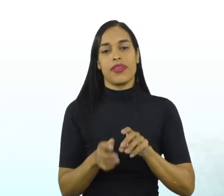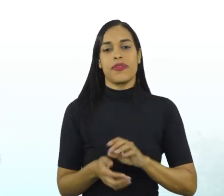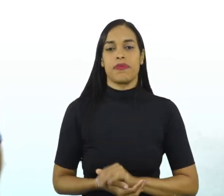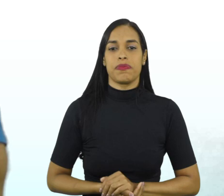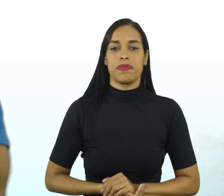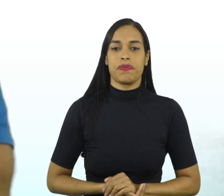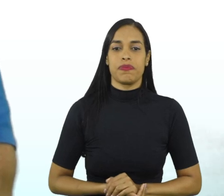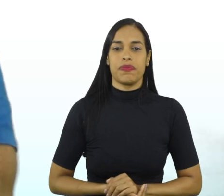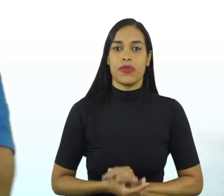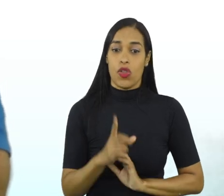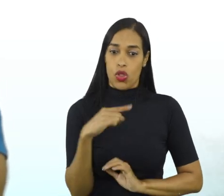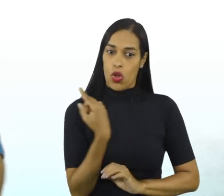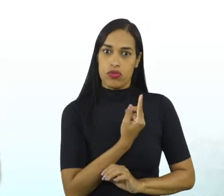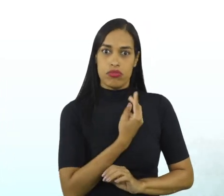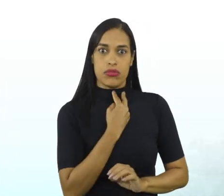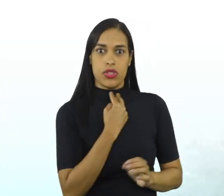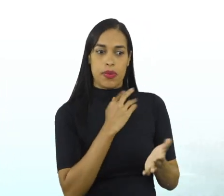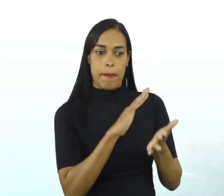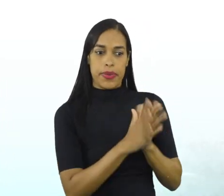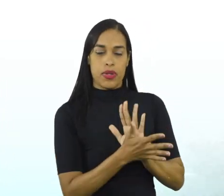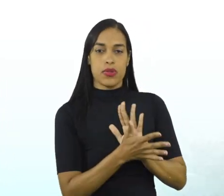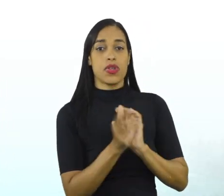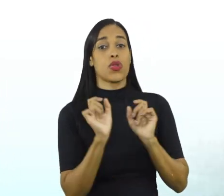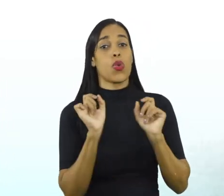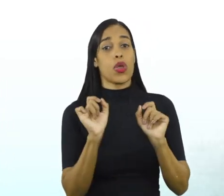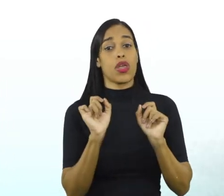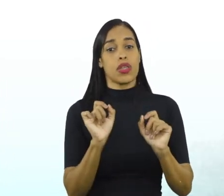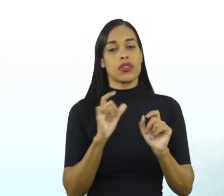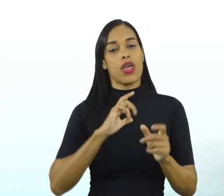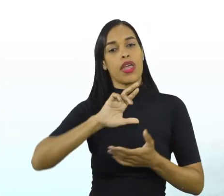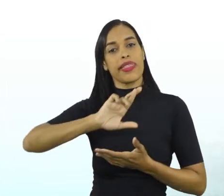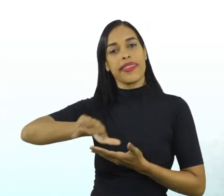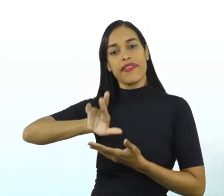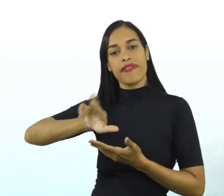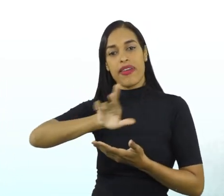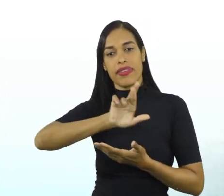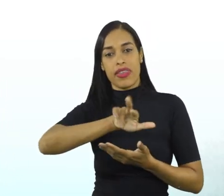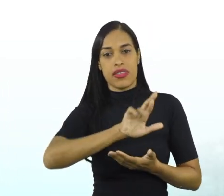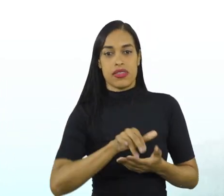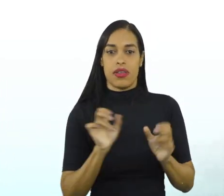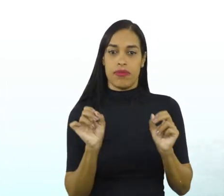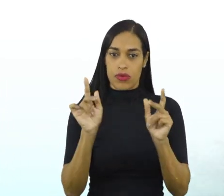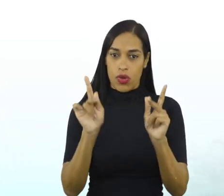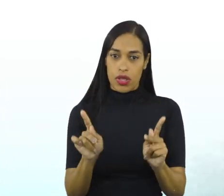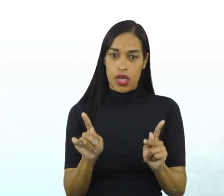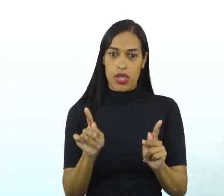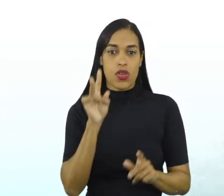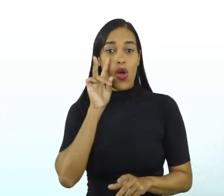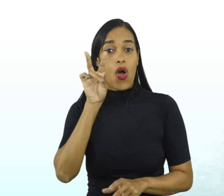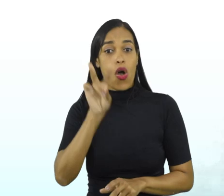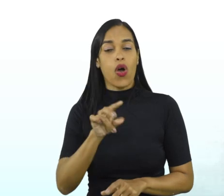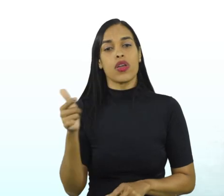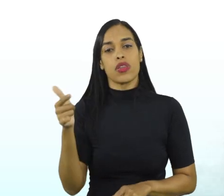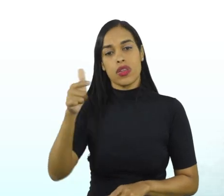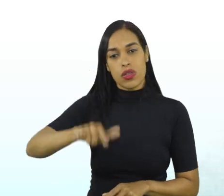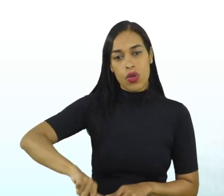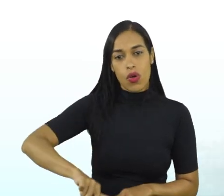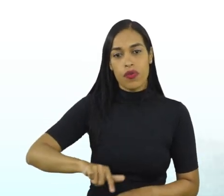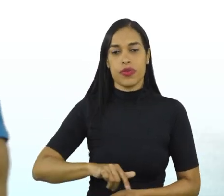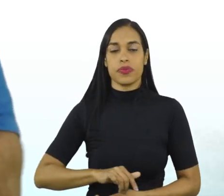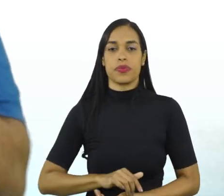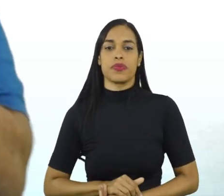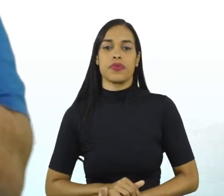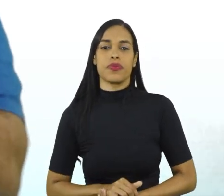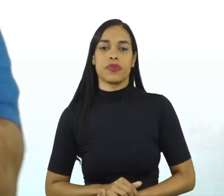Então, não podemos ser preconceituosos. O que existe são diferenças de falares, ok? Então, olha lá mais uma